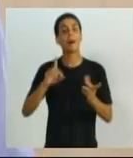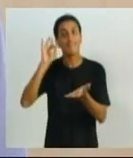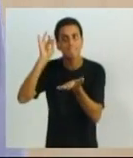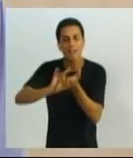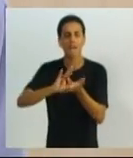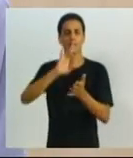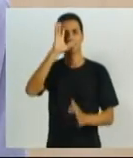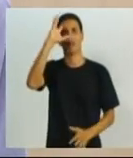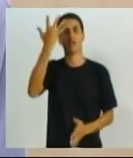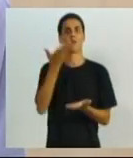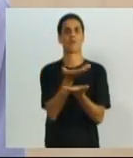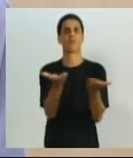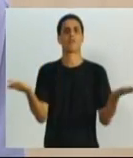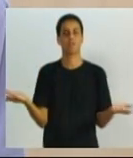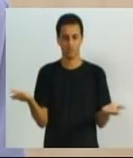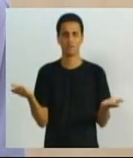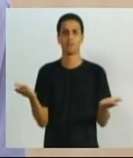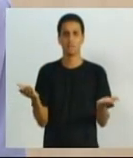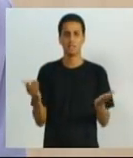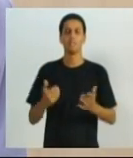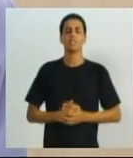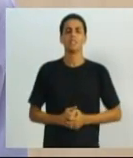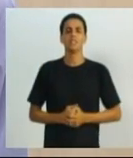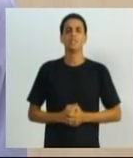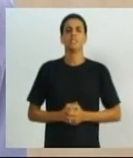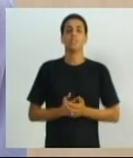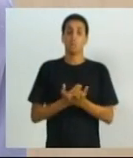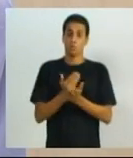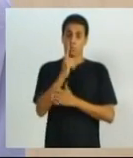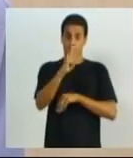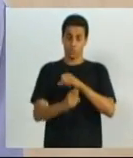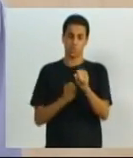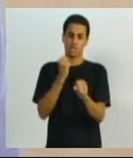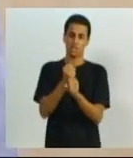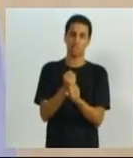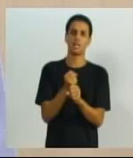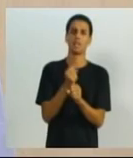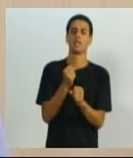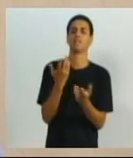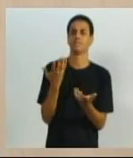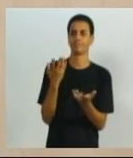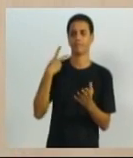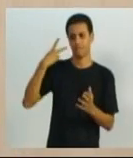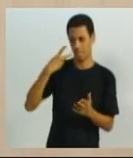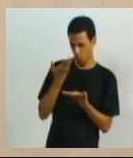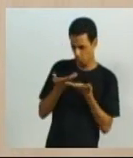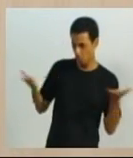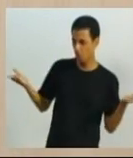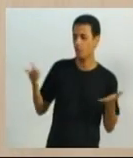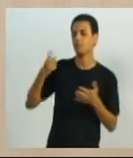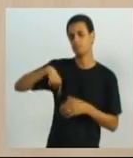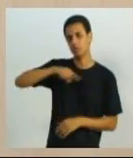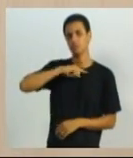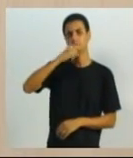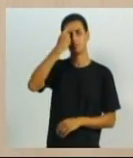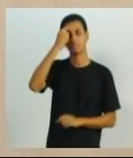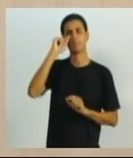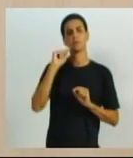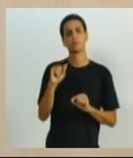aí colocados. E no início do ano, o vereador Beto, o vereador Ivan e o vereador Adriano, a gente pensa de como,